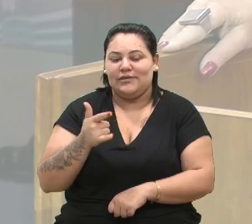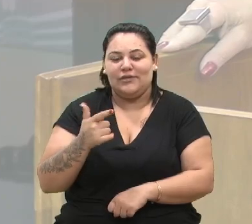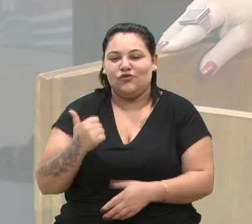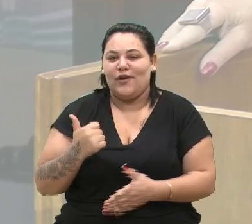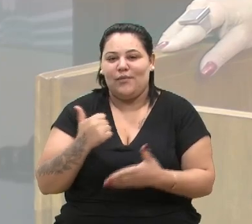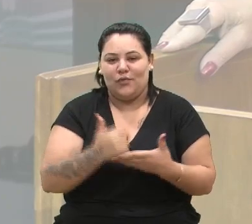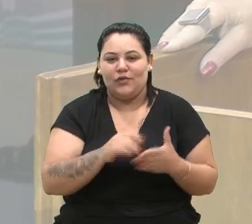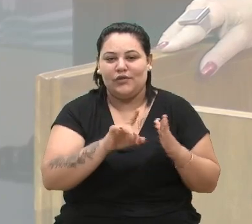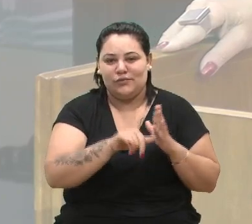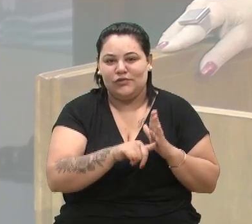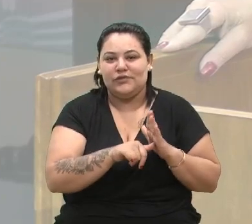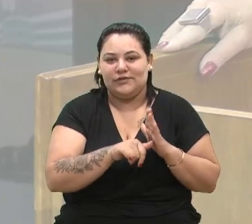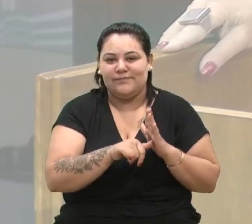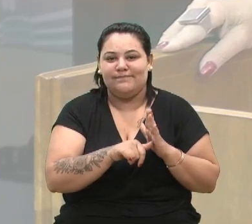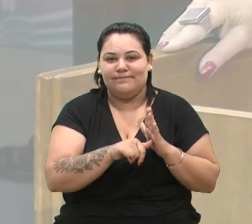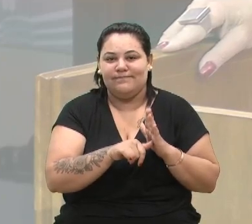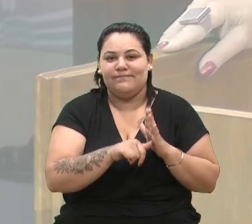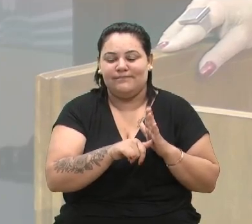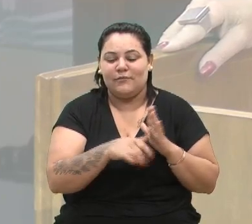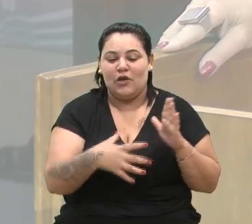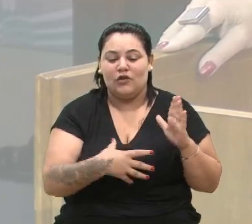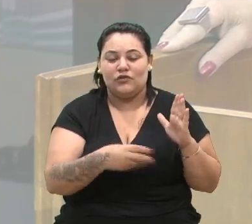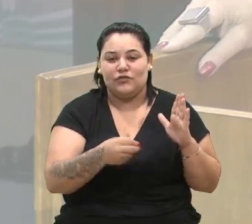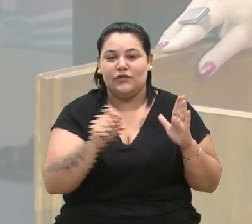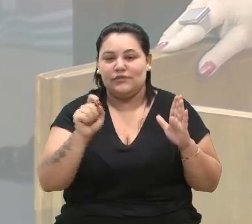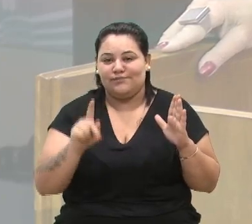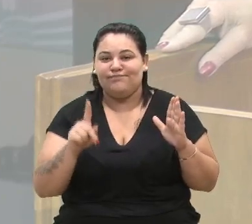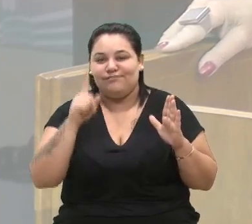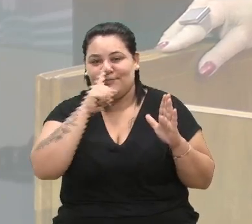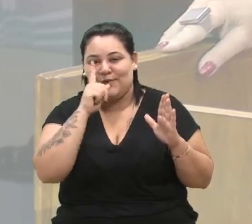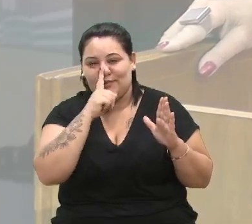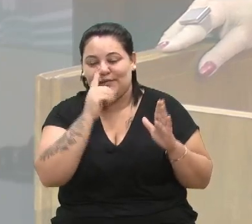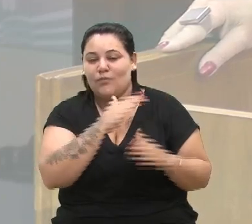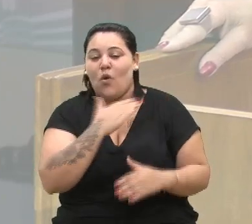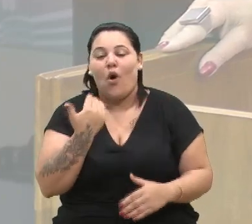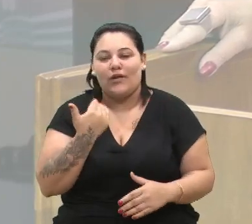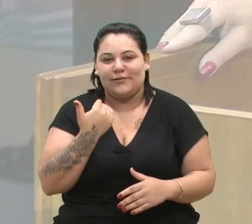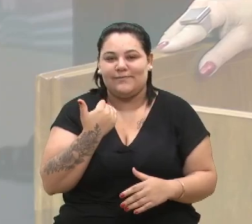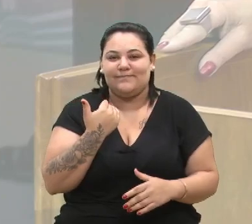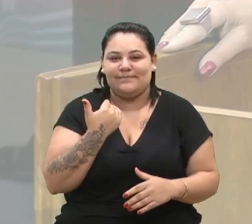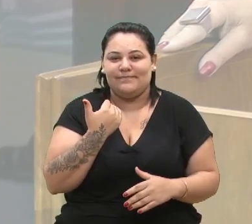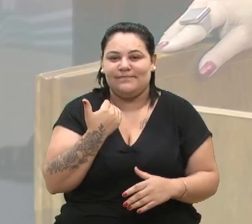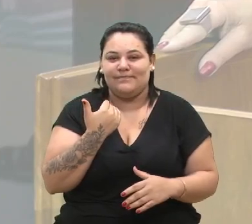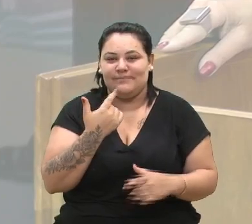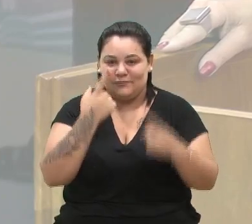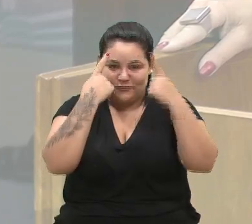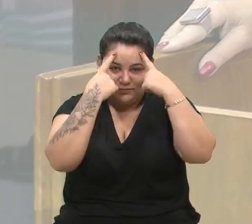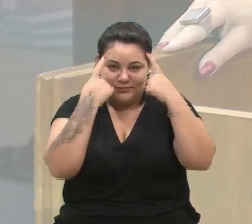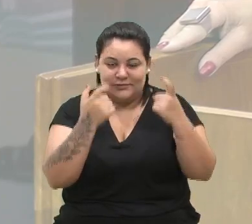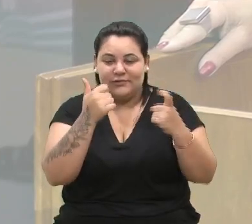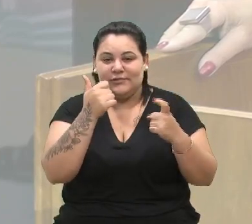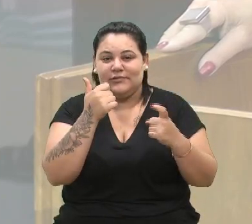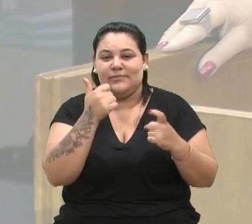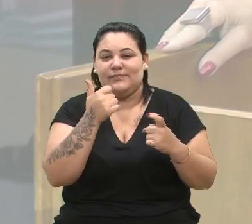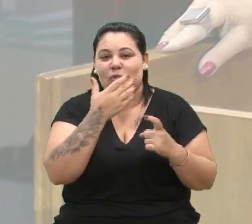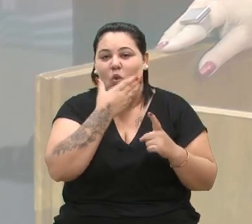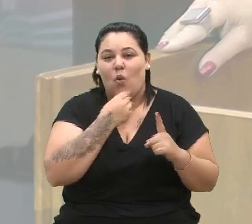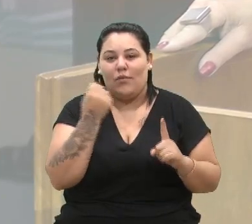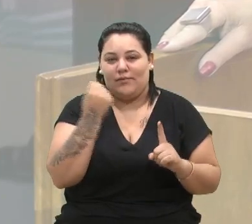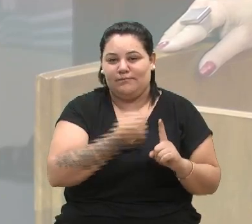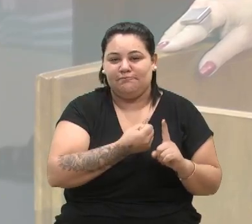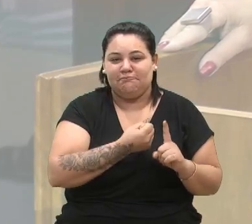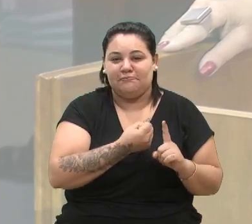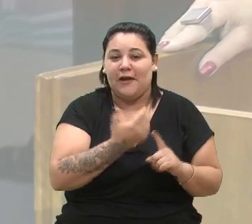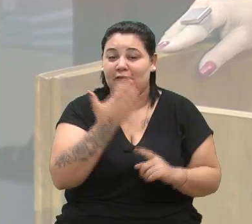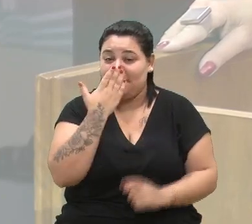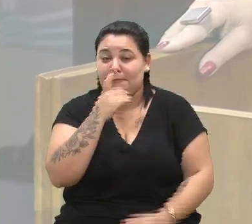apoio aos filhos e às filhas de mães mortas pela questão do feminicídio, muitas vezes na frente do